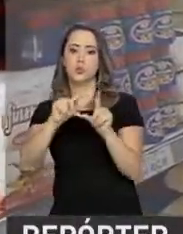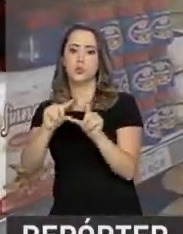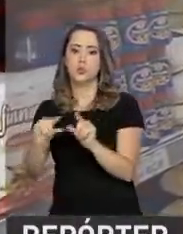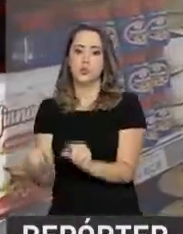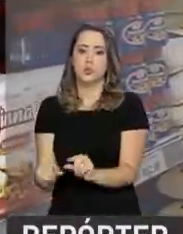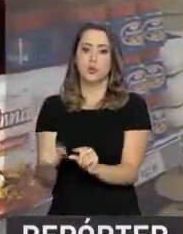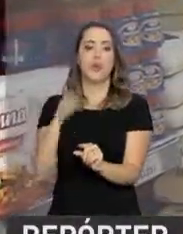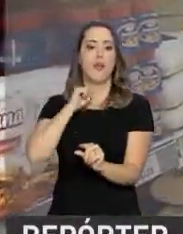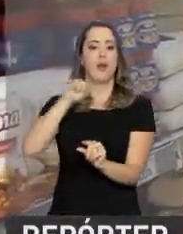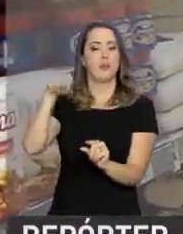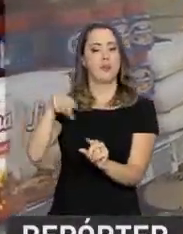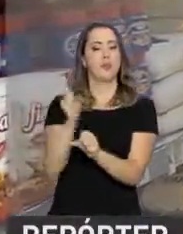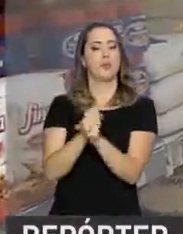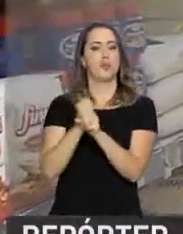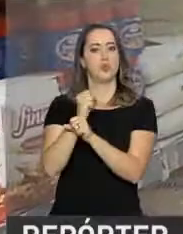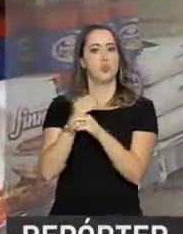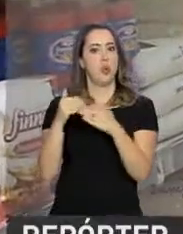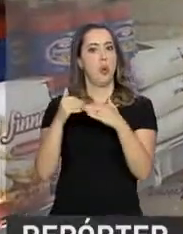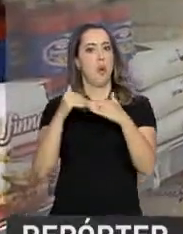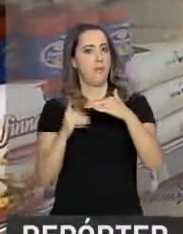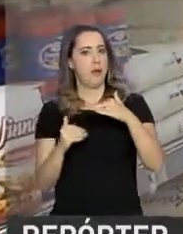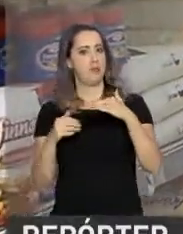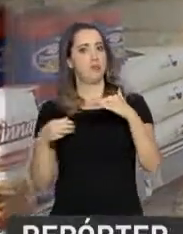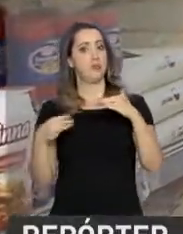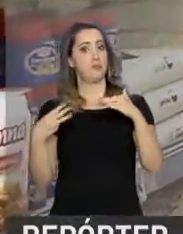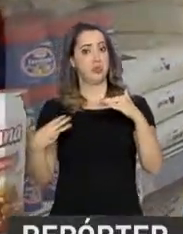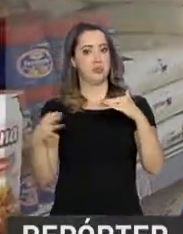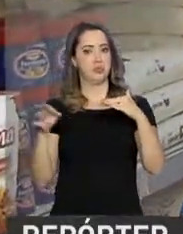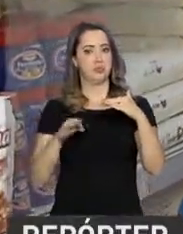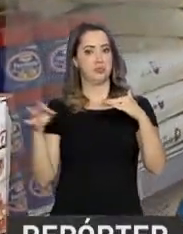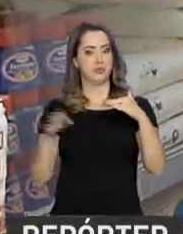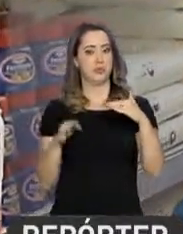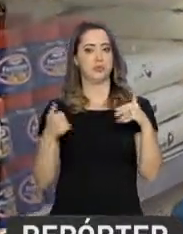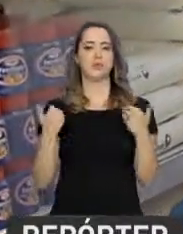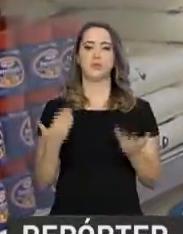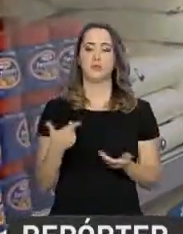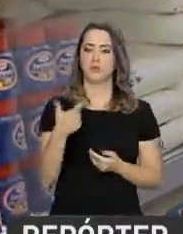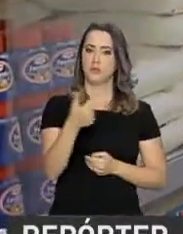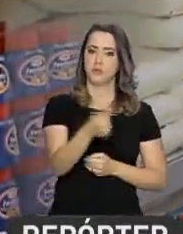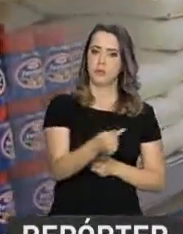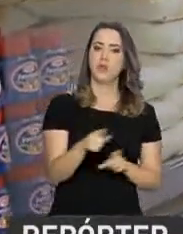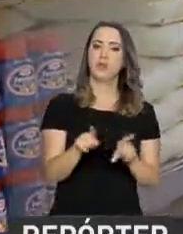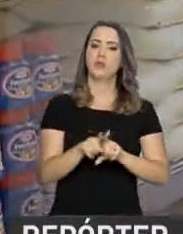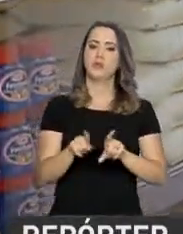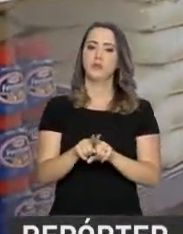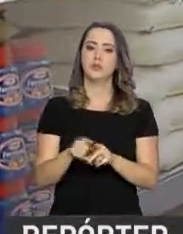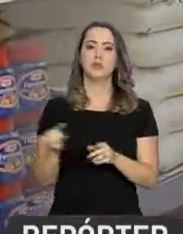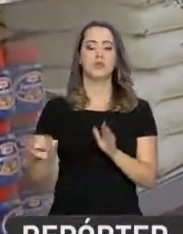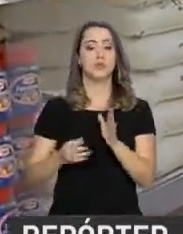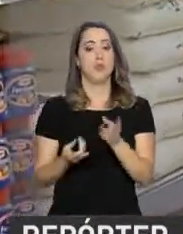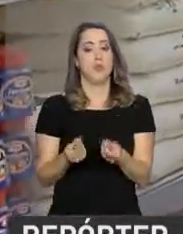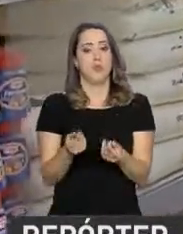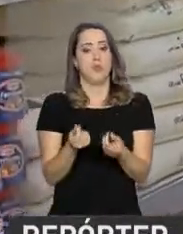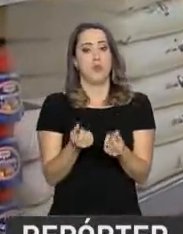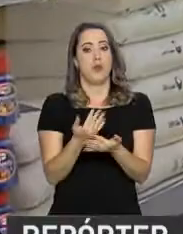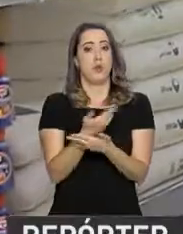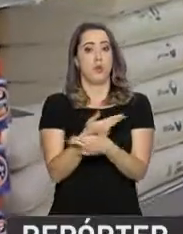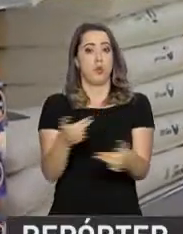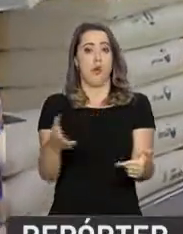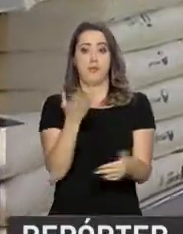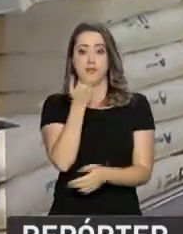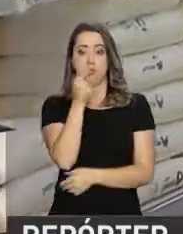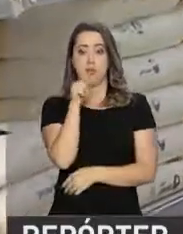abril deste ano se mantinha abaixo de 3%. Em 2017, inclusive, o preço dos alimentos